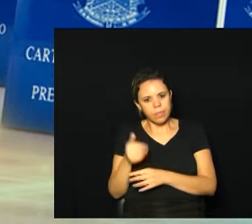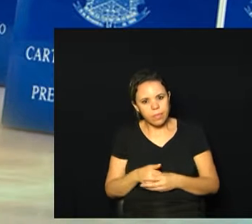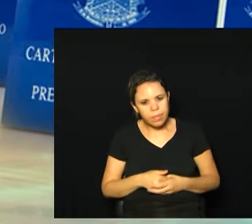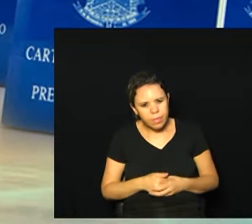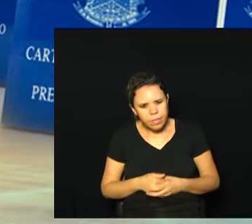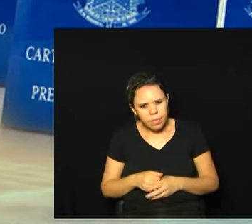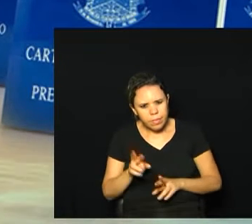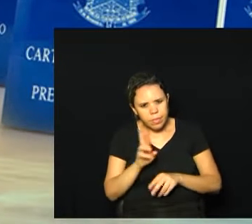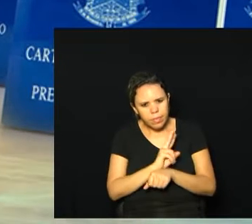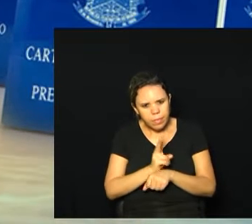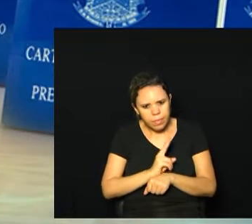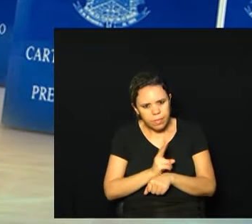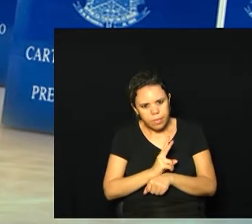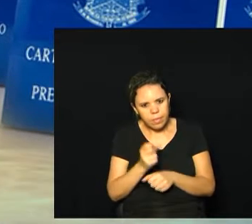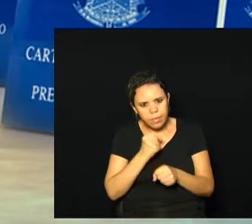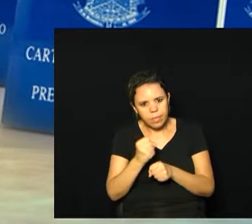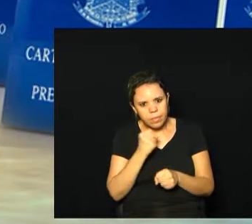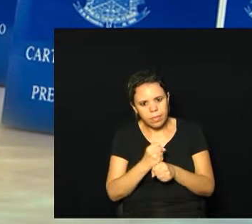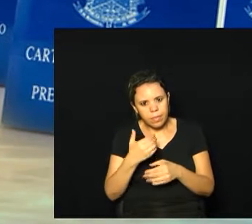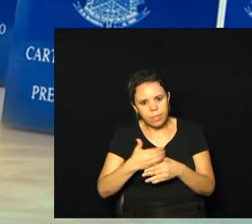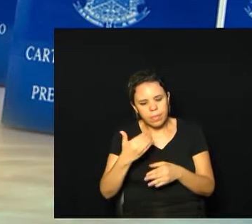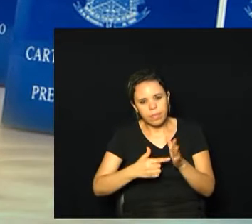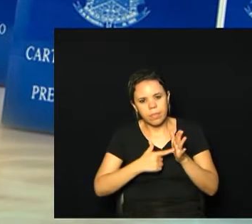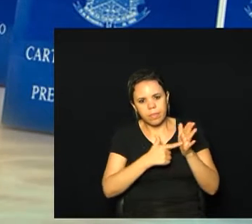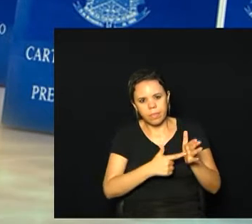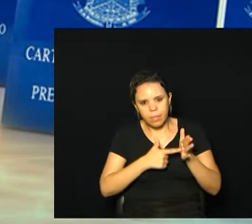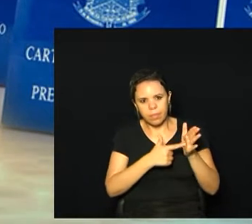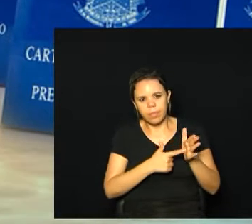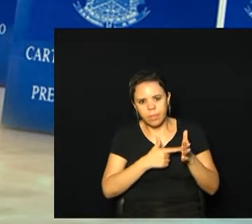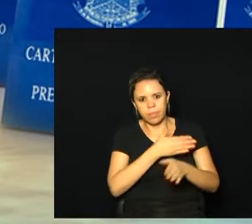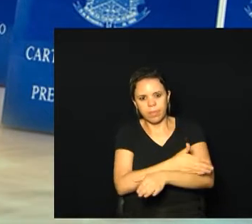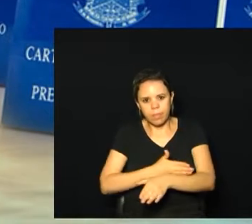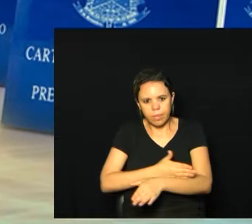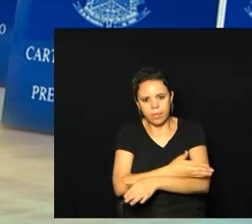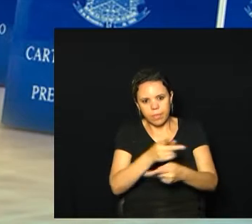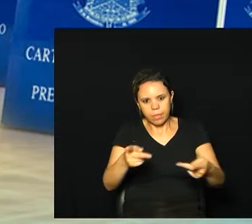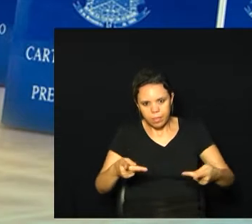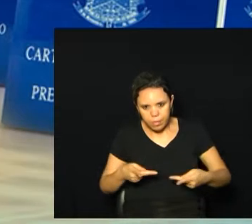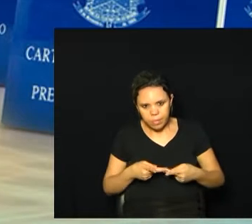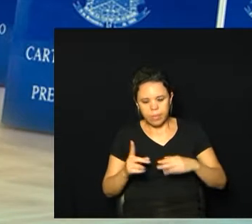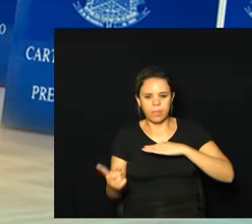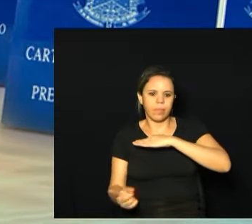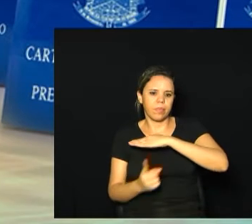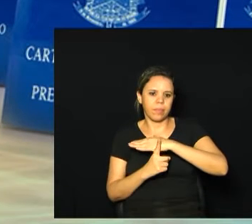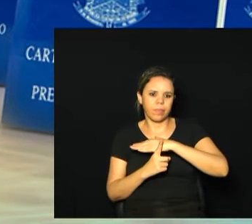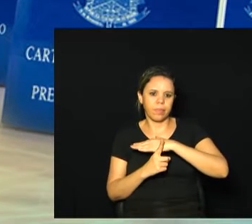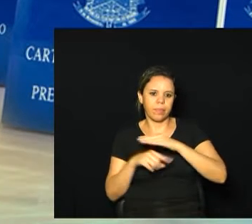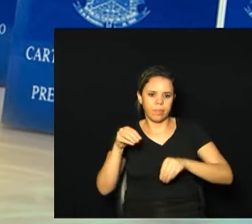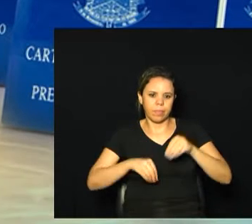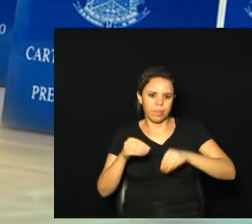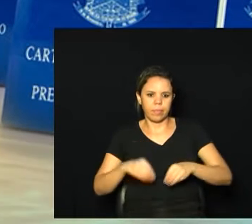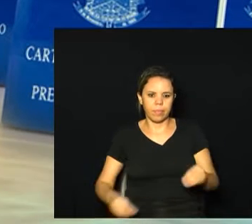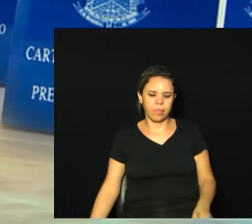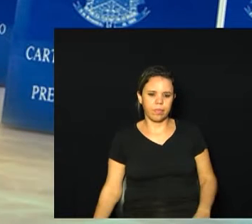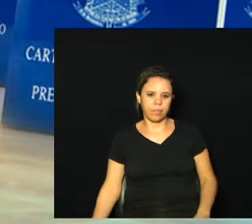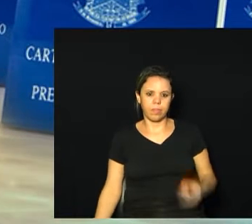zelador, vistoriador de obras, soldador, serralheiro, pizzaiolo, recepcionista e montador.